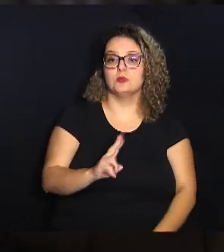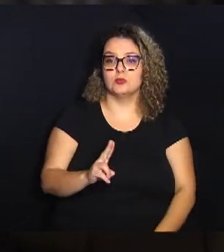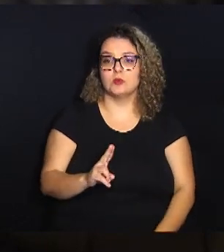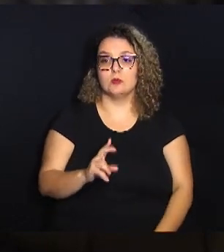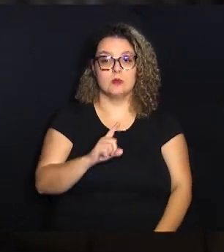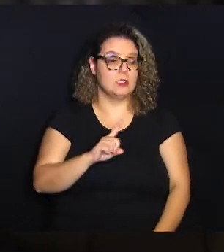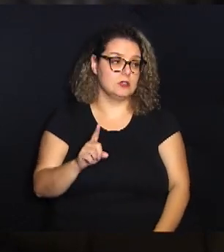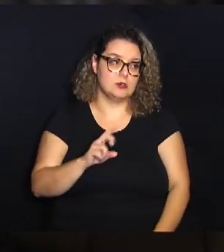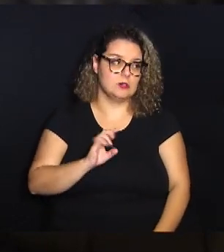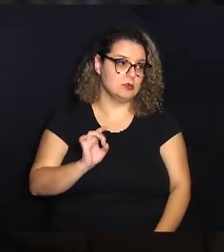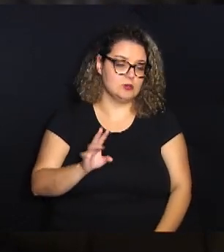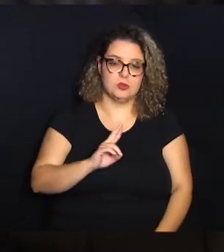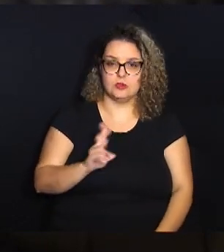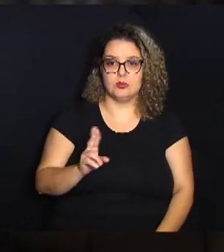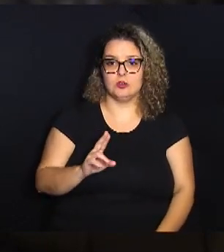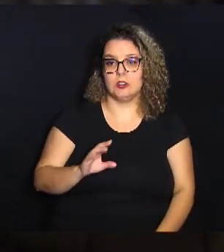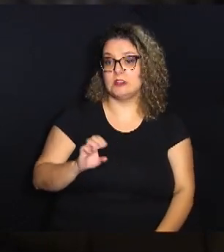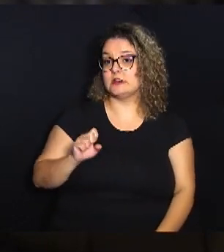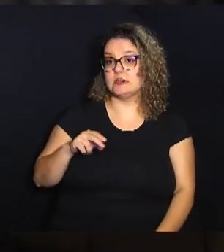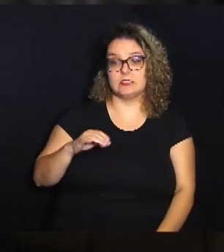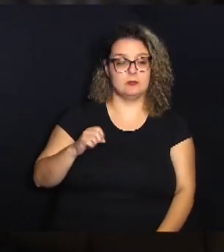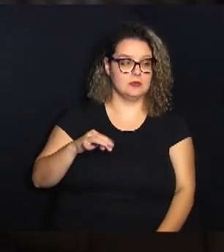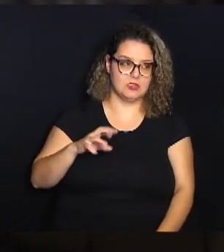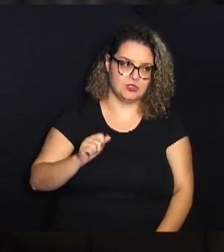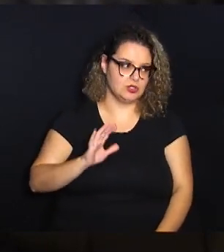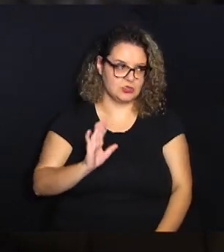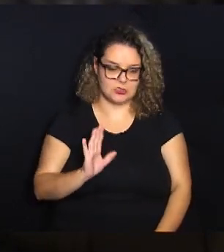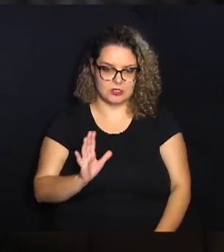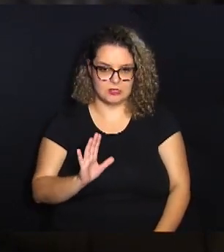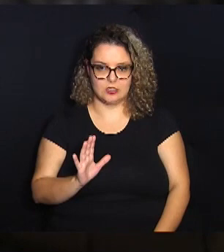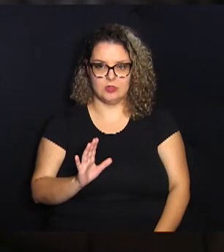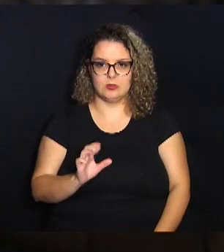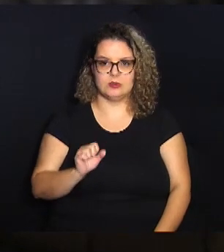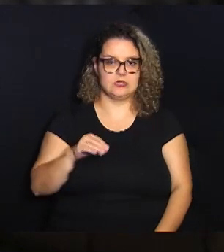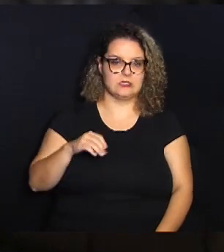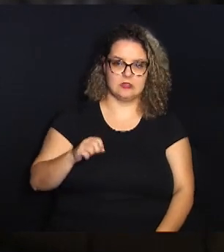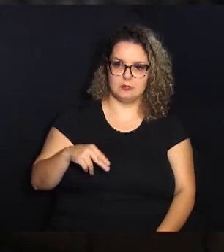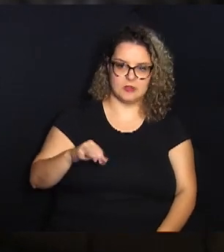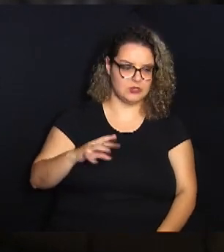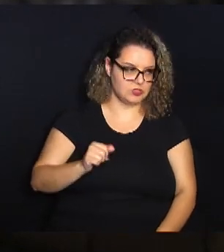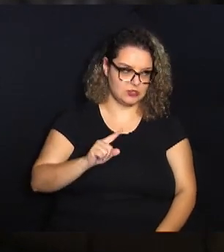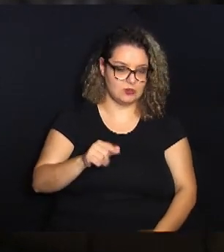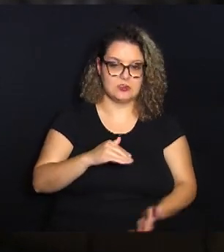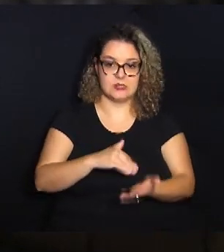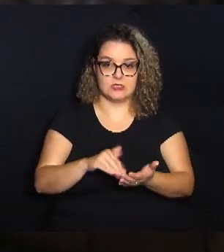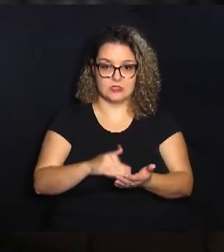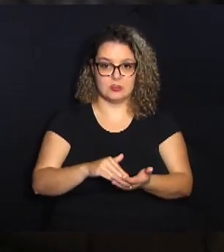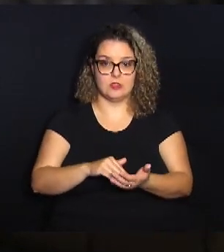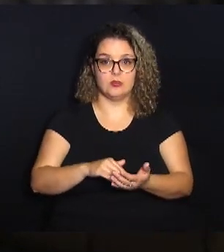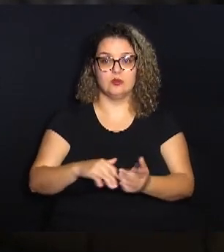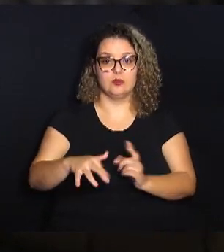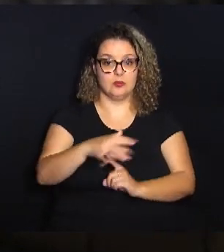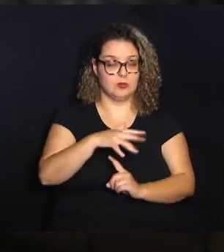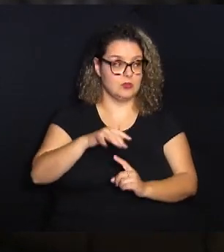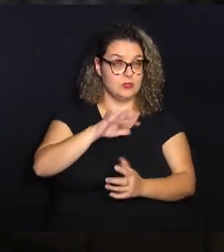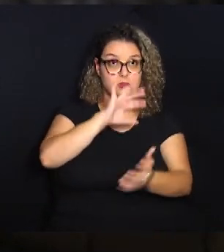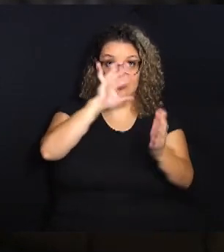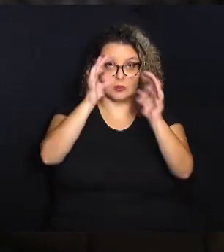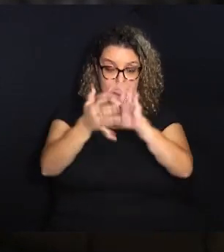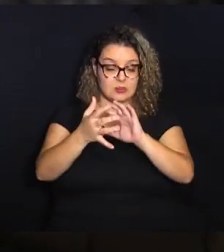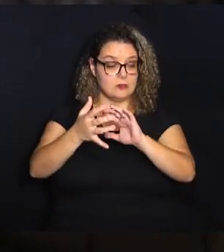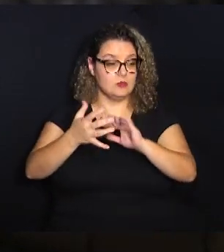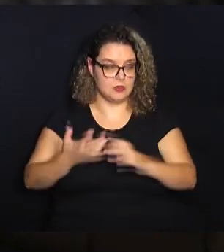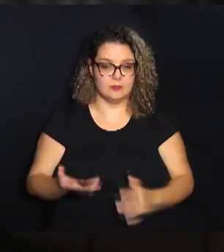só uma mudança semântica, né? Chama hoje Secretaria do Clima, Meio Ambiente e Sustentabilidade. Mas